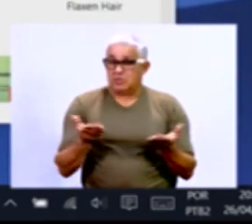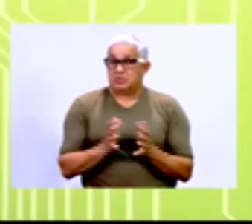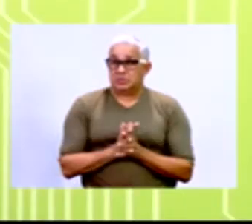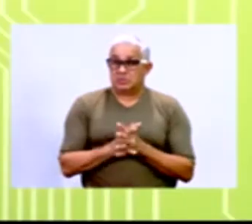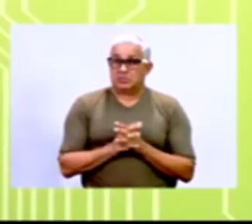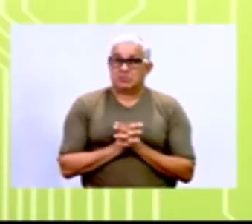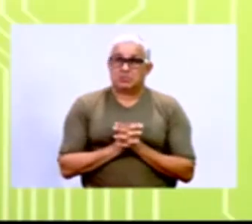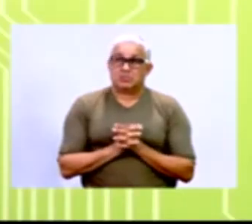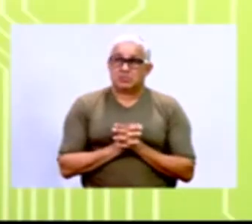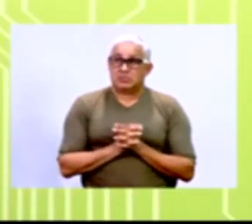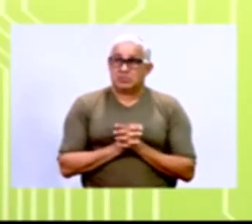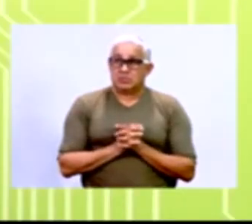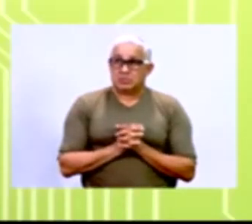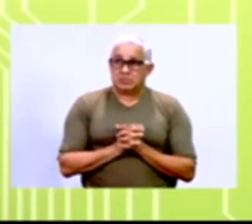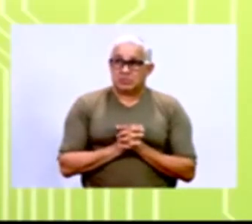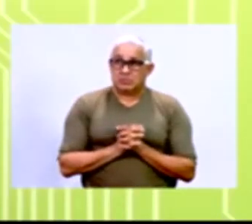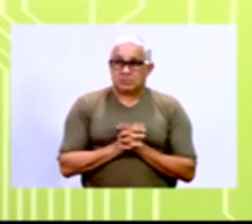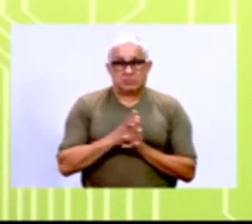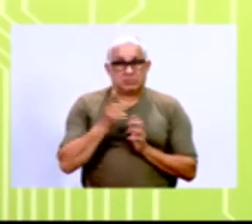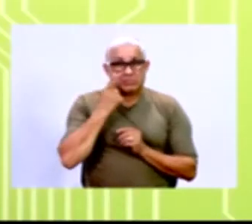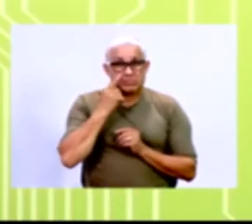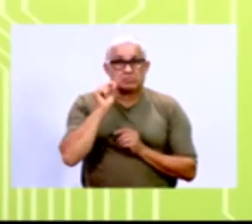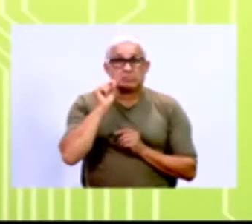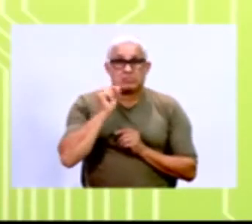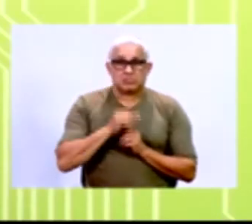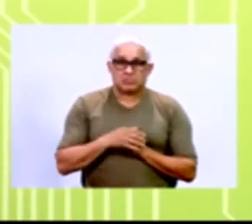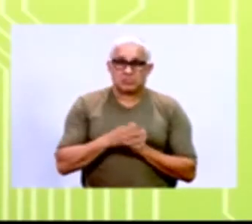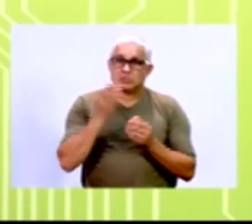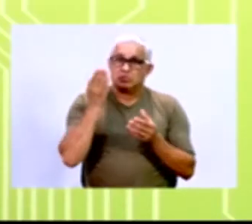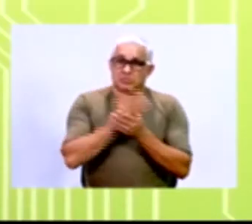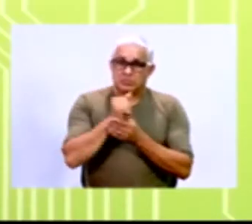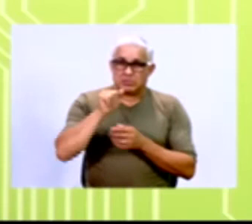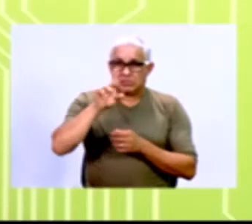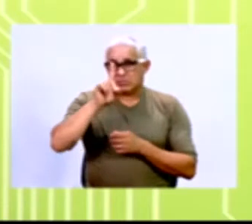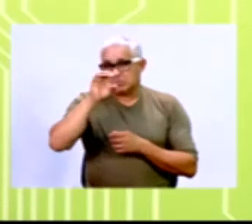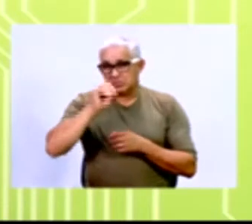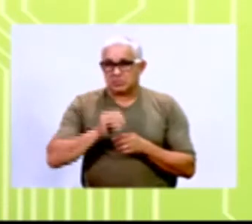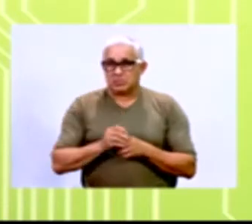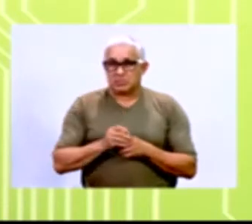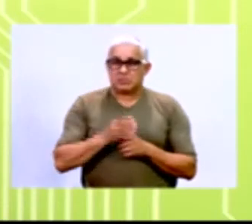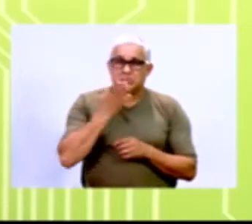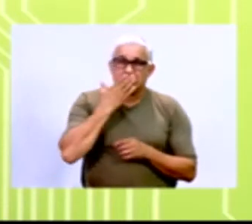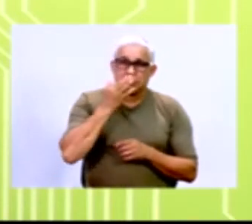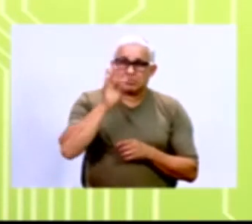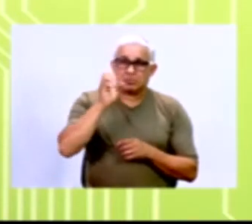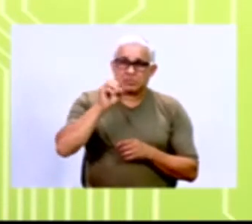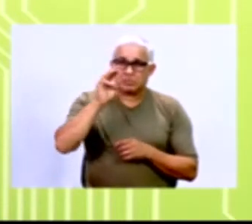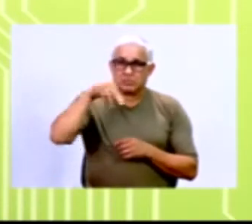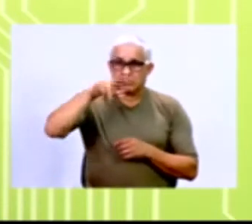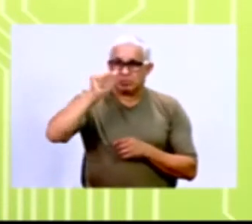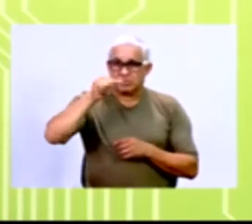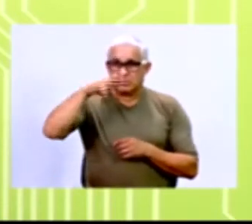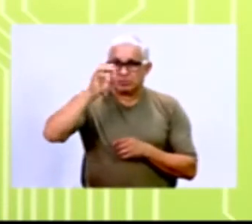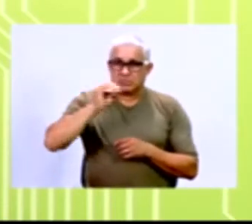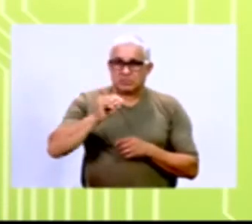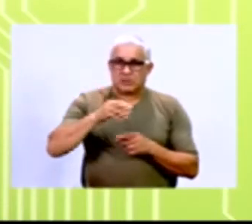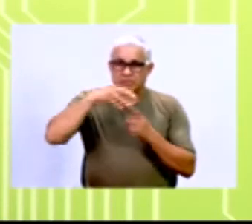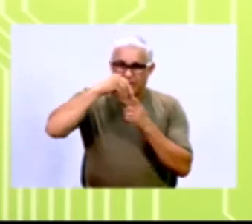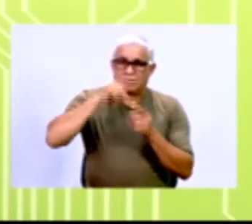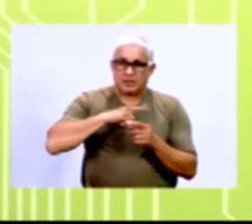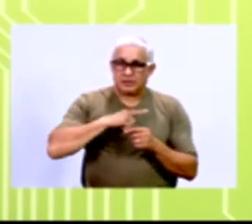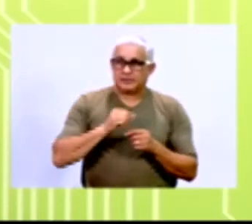gente, né, viu o que é um arquivo de áudio, quais são os formatos, os principais formatos